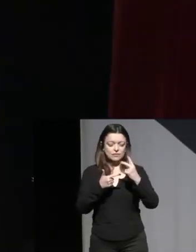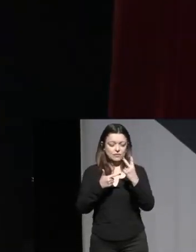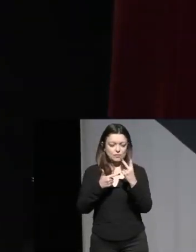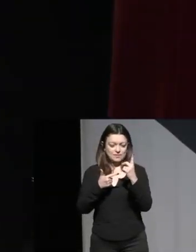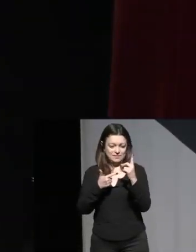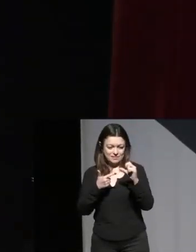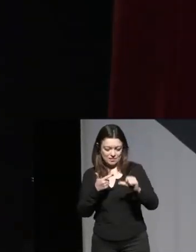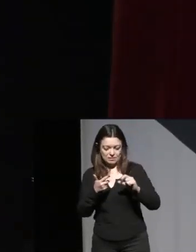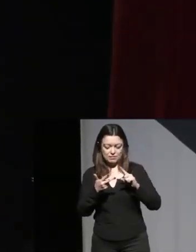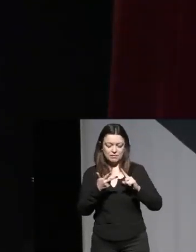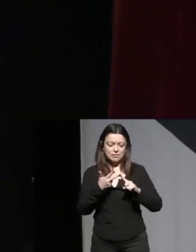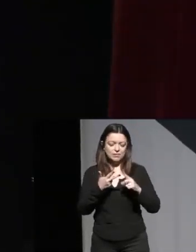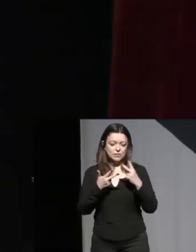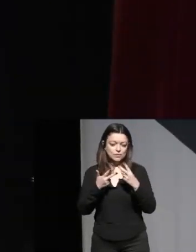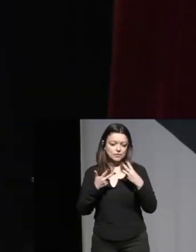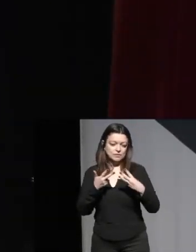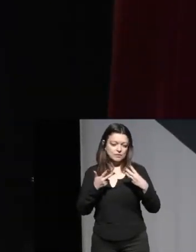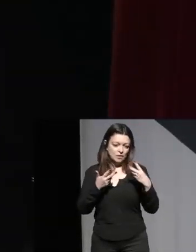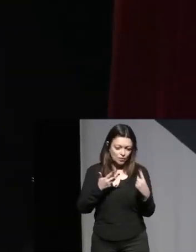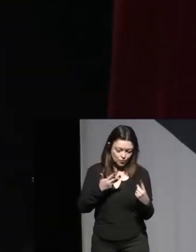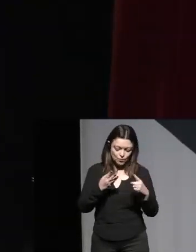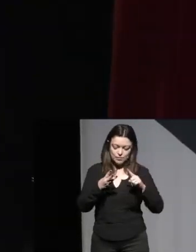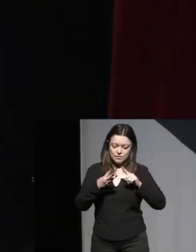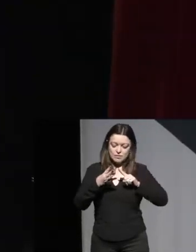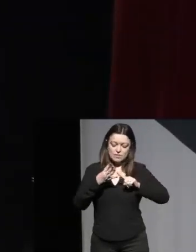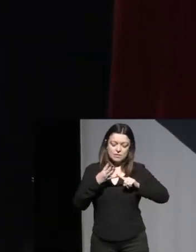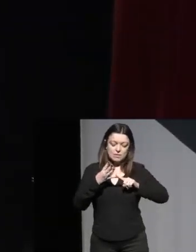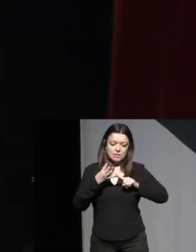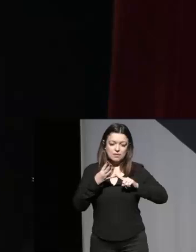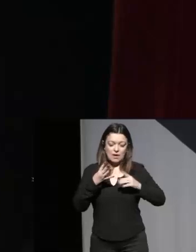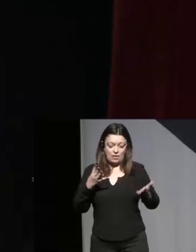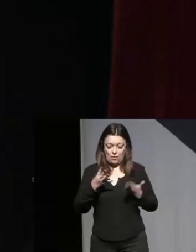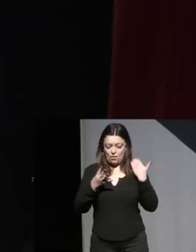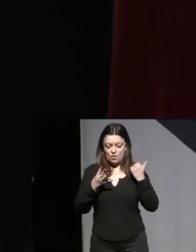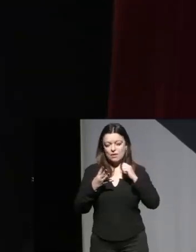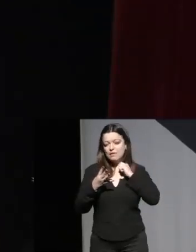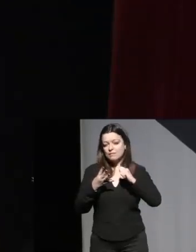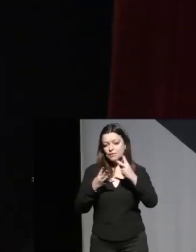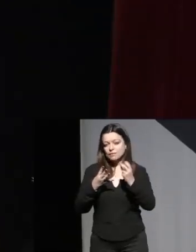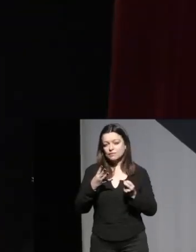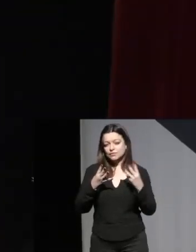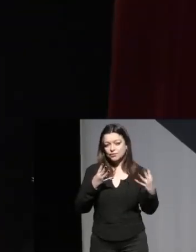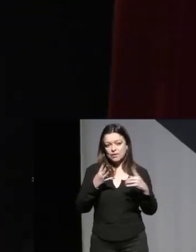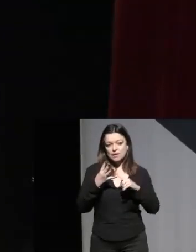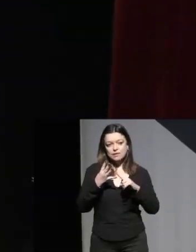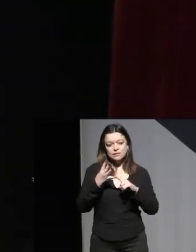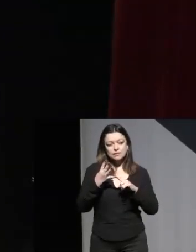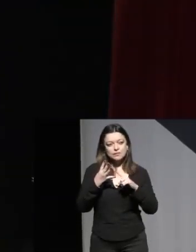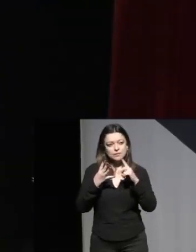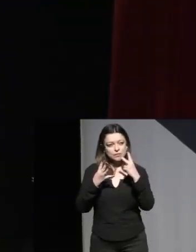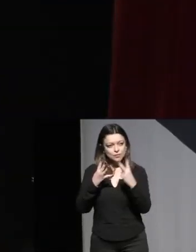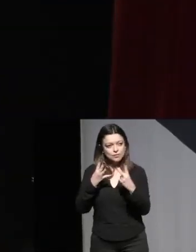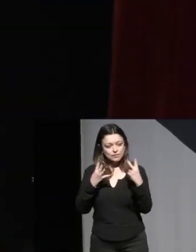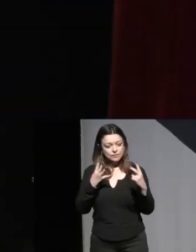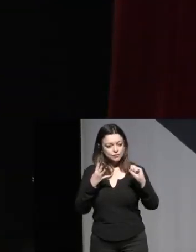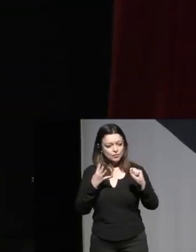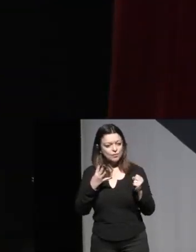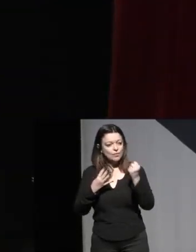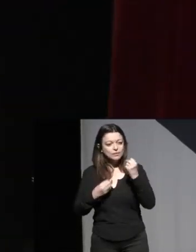231 bilhões e abril de 2024, 228. Concordo aqui com o que o